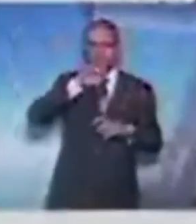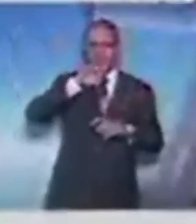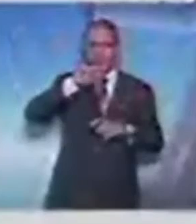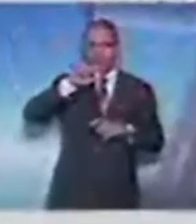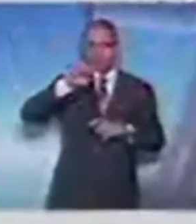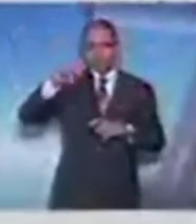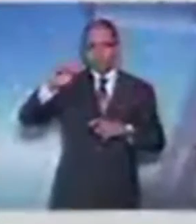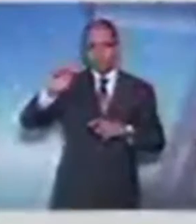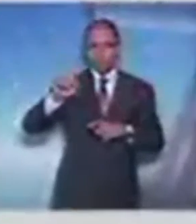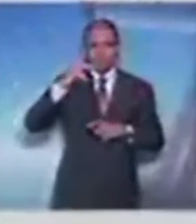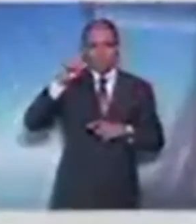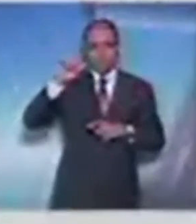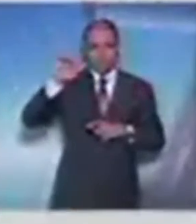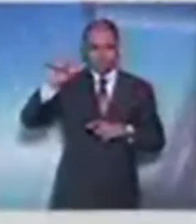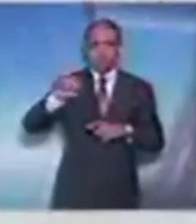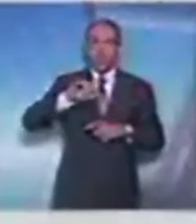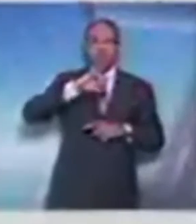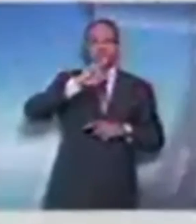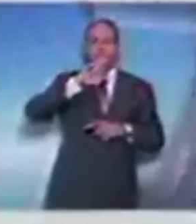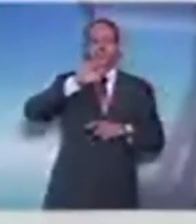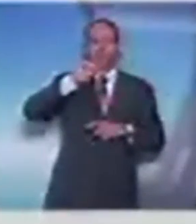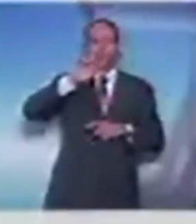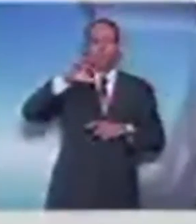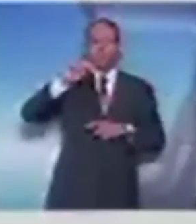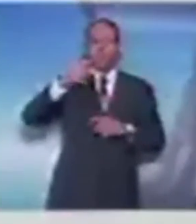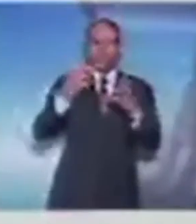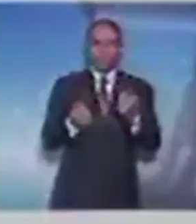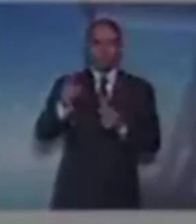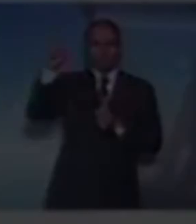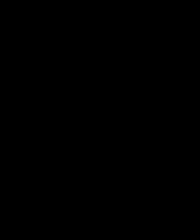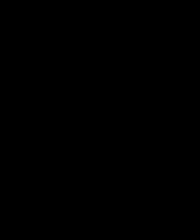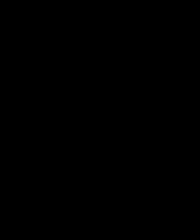do PSDB, e do Jefferson Campos, que aprovaram essa matéria lá na Câmara dos Deputados.